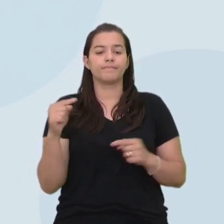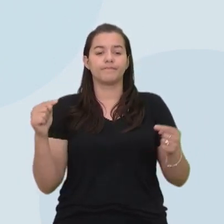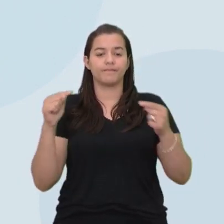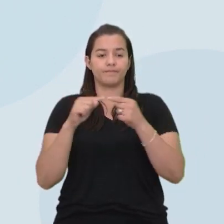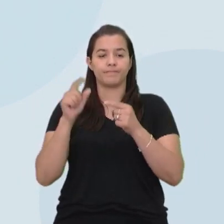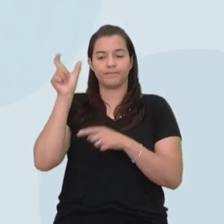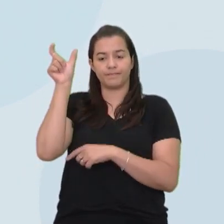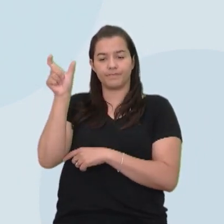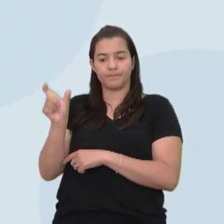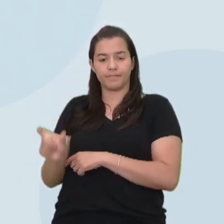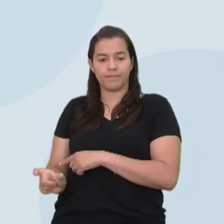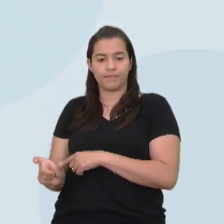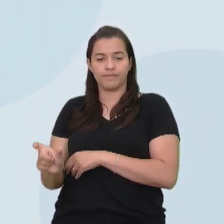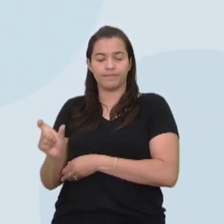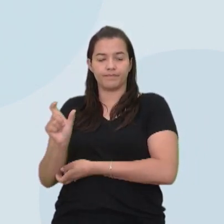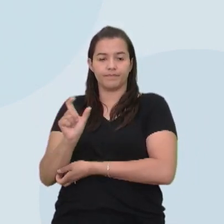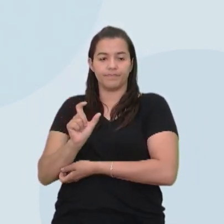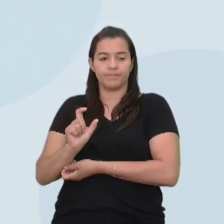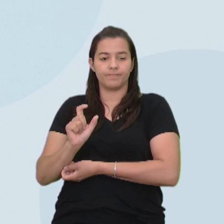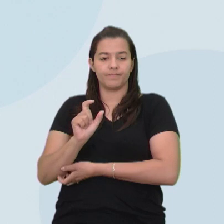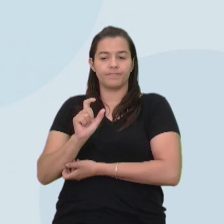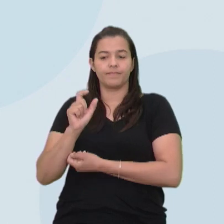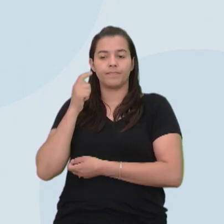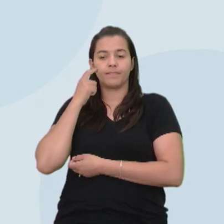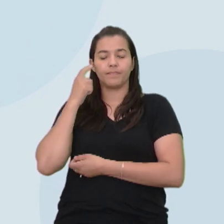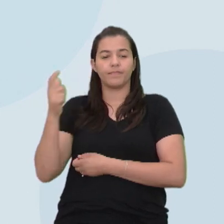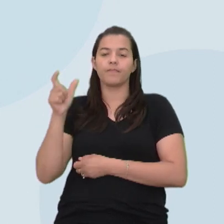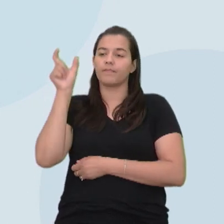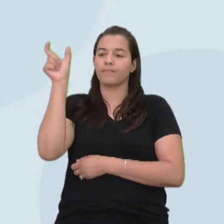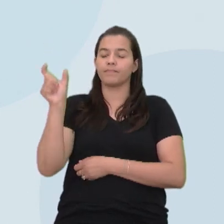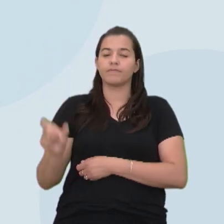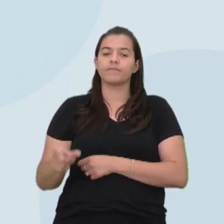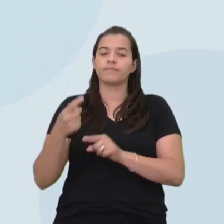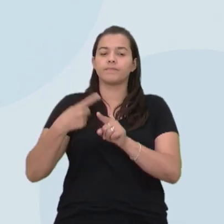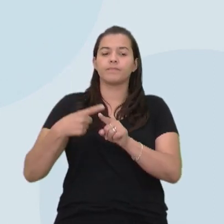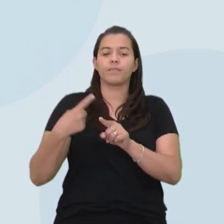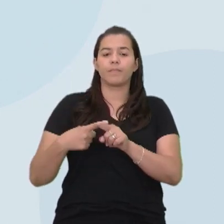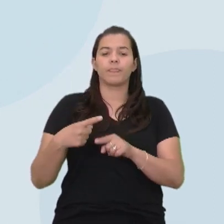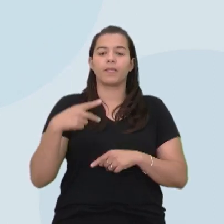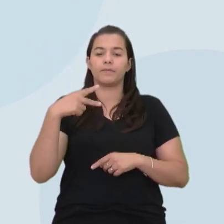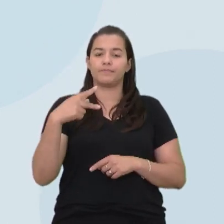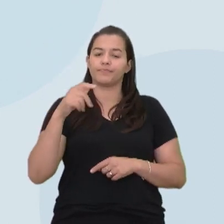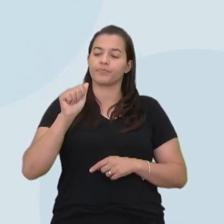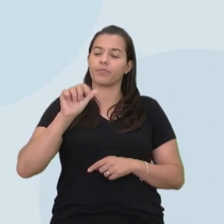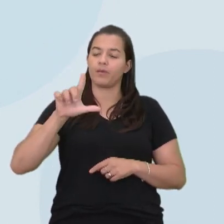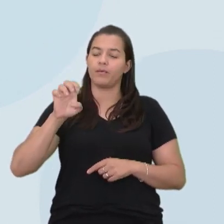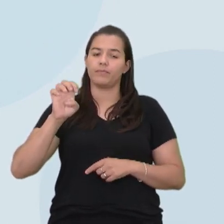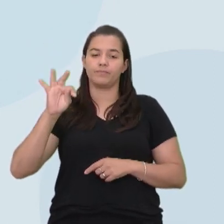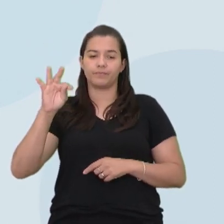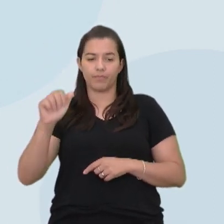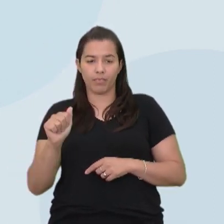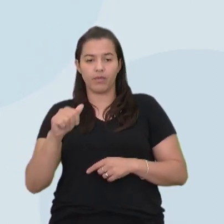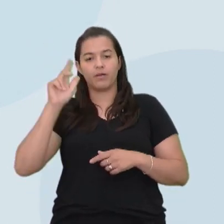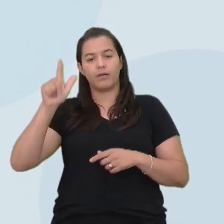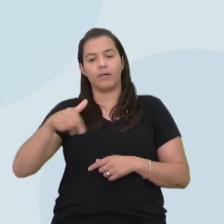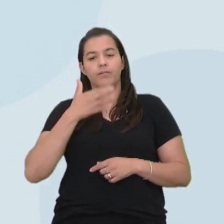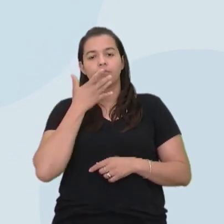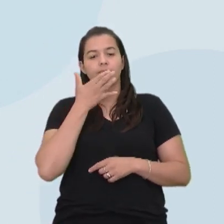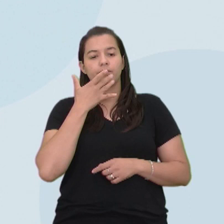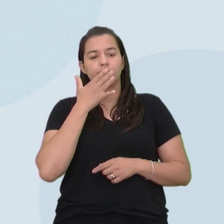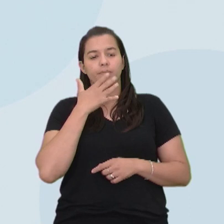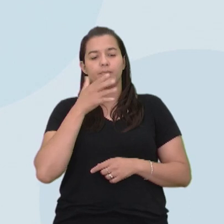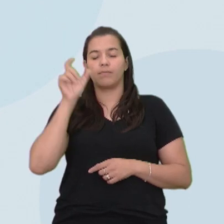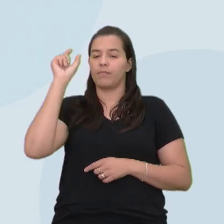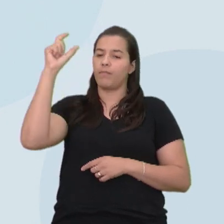eu pus a seta laranja, do lado esquerdo. Por que eu chamei de paleta de blocos? Porque tem uma paleta de cores. Tá.